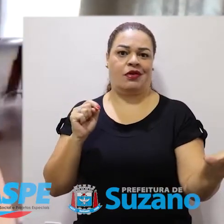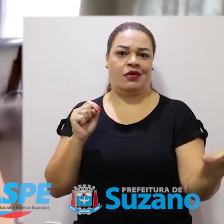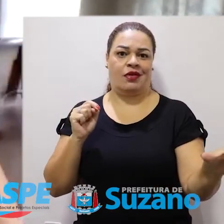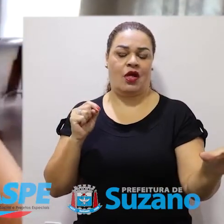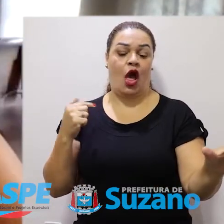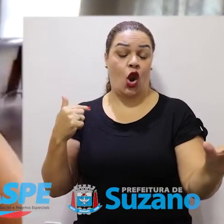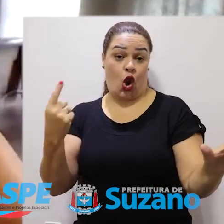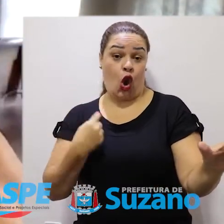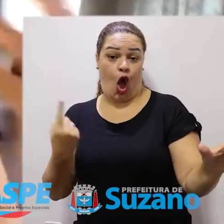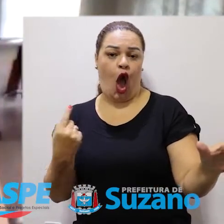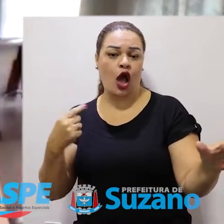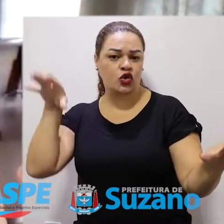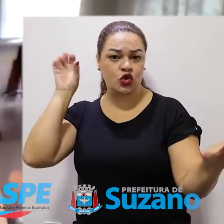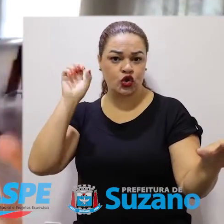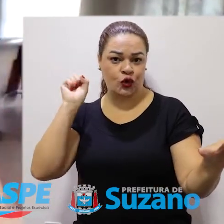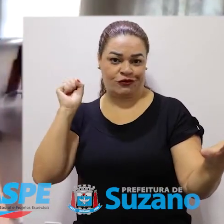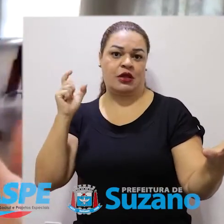Nós somos constituídos de uma forma